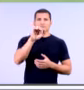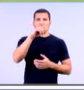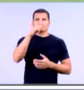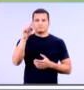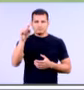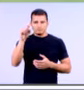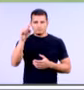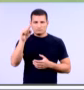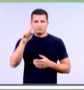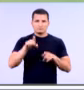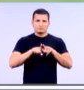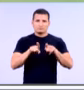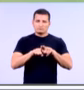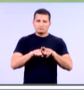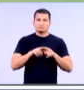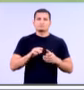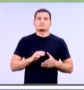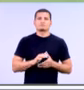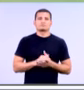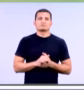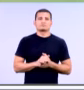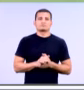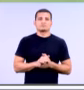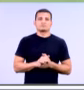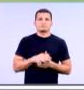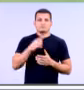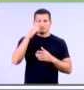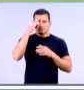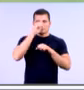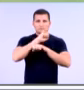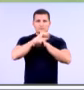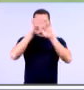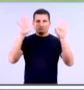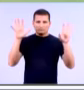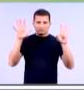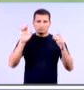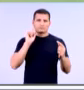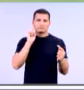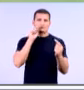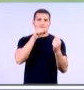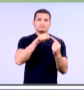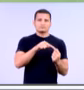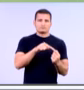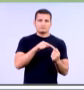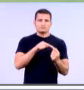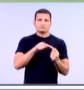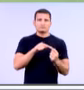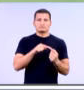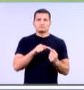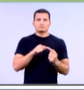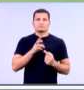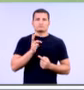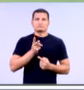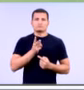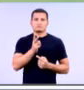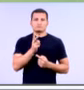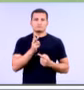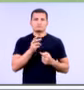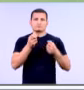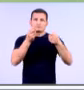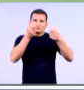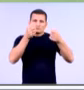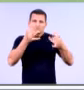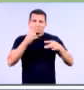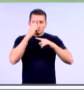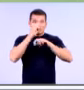40 páginas quando você podia gastar só uma, a clareza, a objetividade, então dizer claramente o que